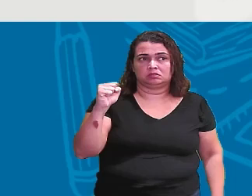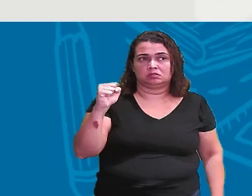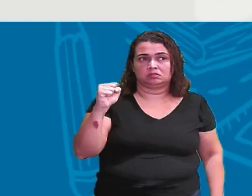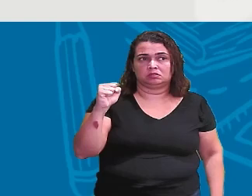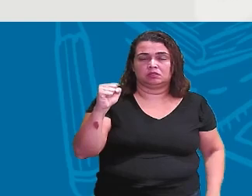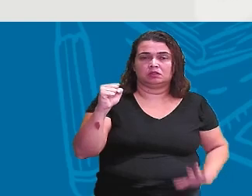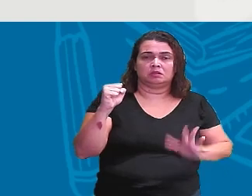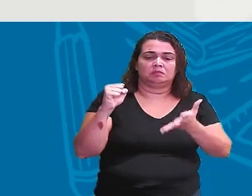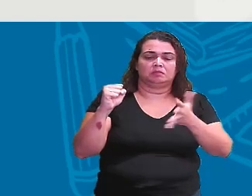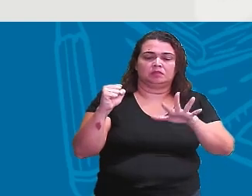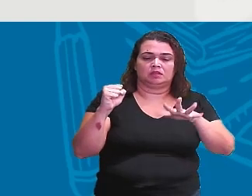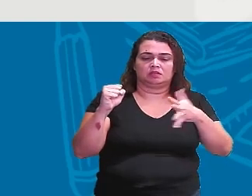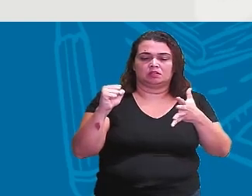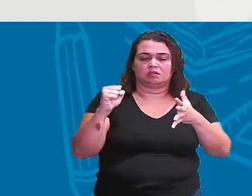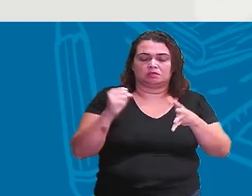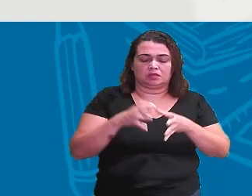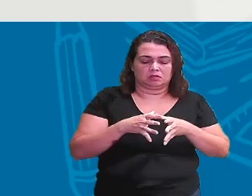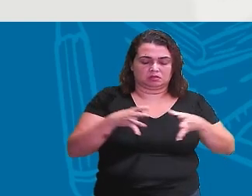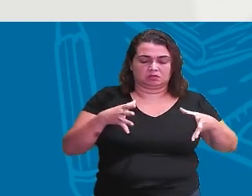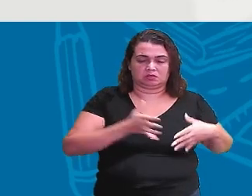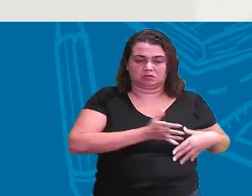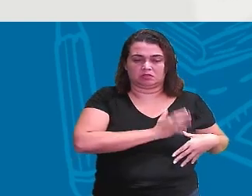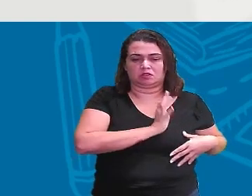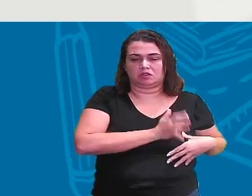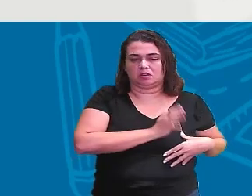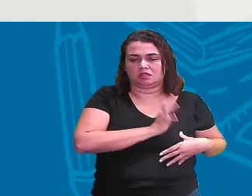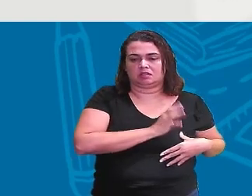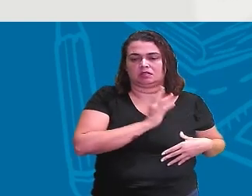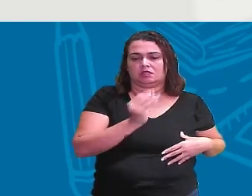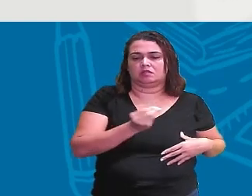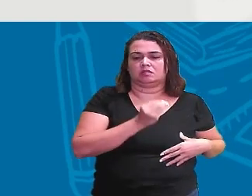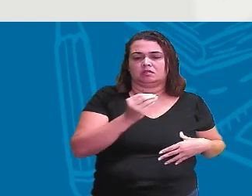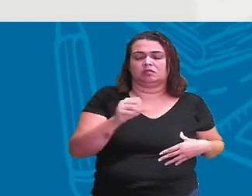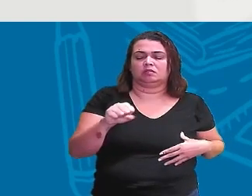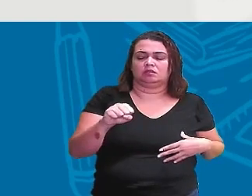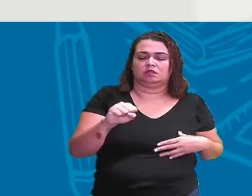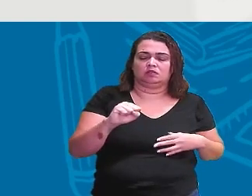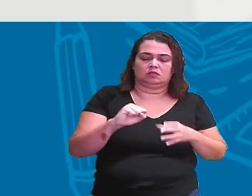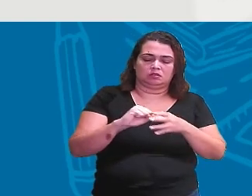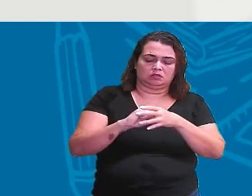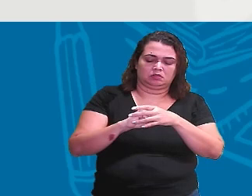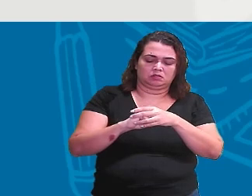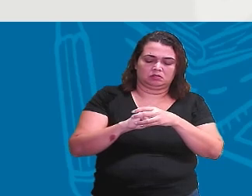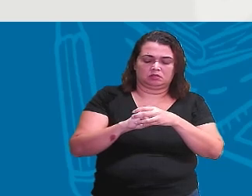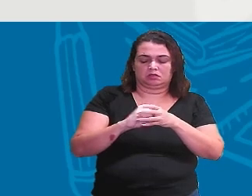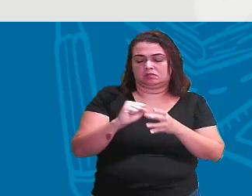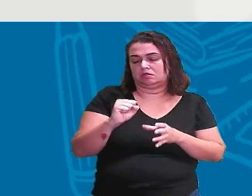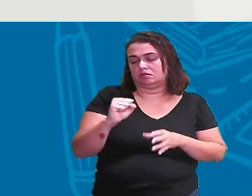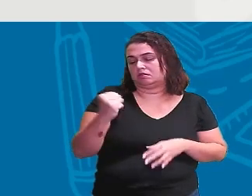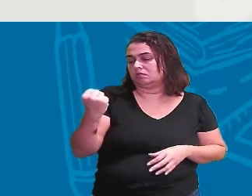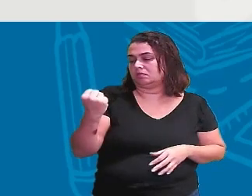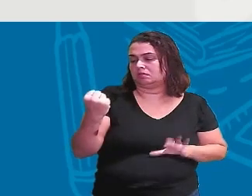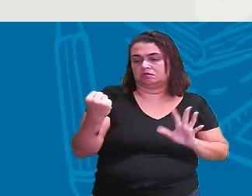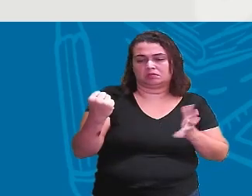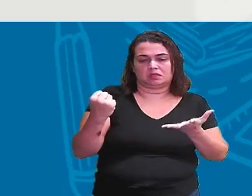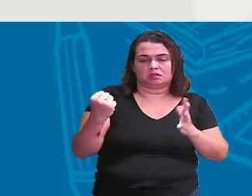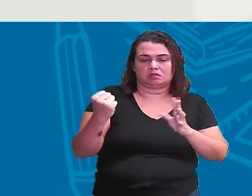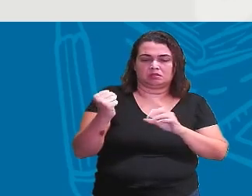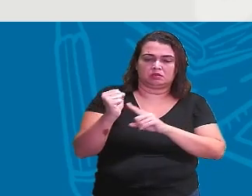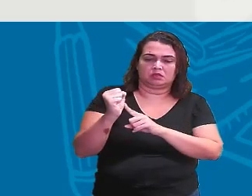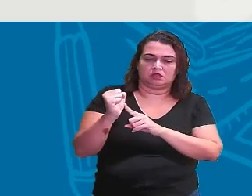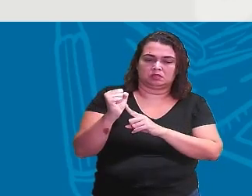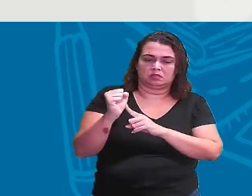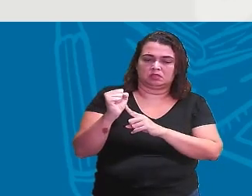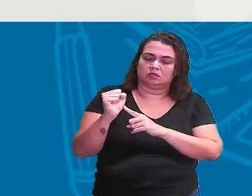a dimensão do tamanho do nosso coração, tá certo? Geralmente o nosso coração ele tem o tamanho do nosso punho, né, da nossa